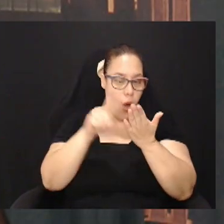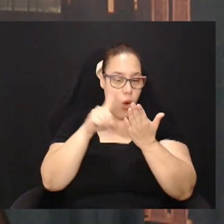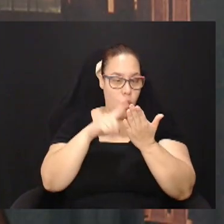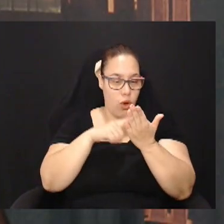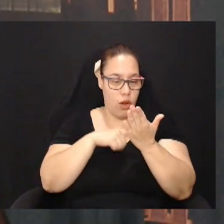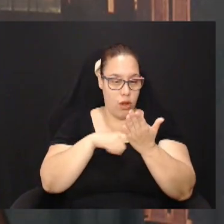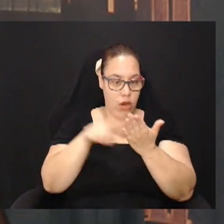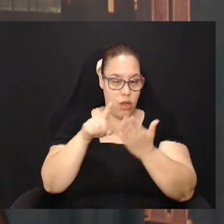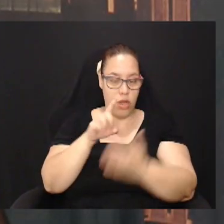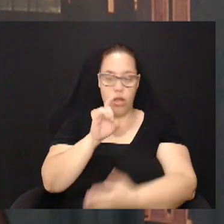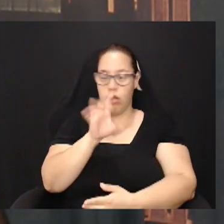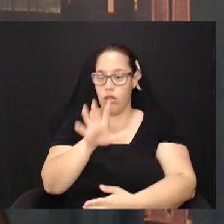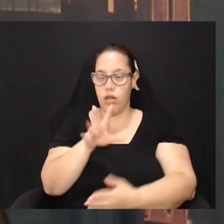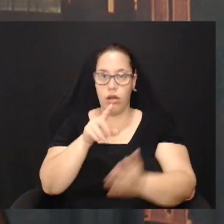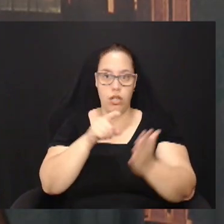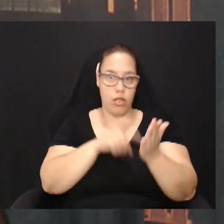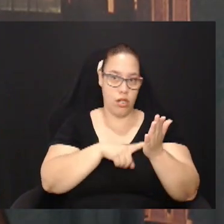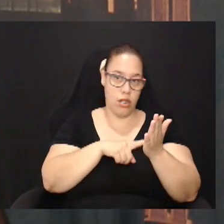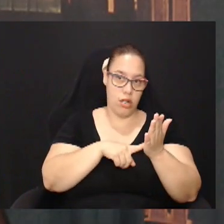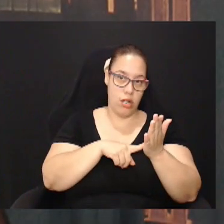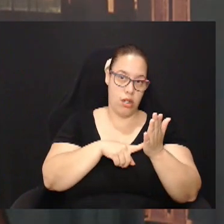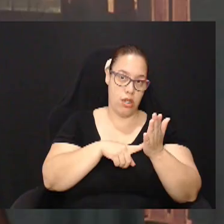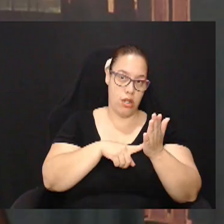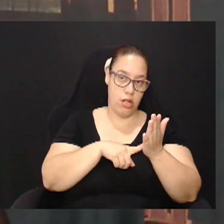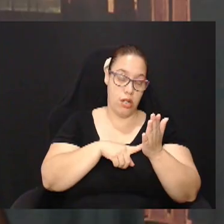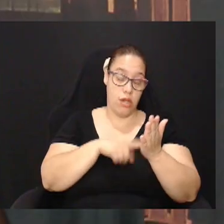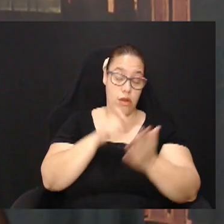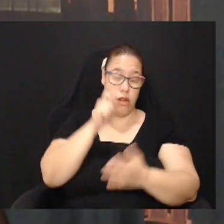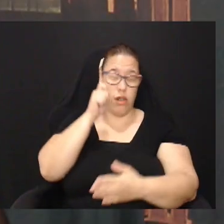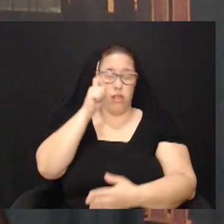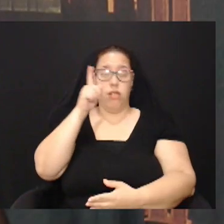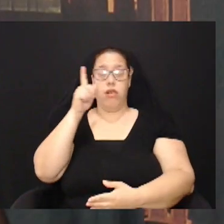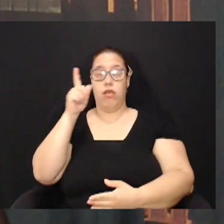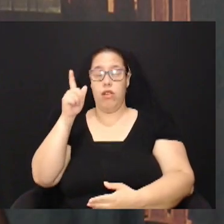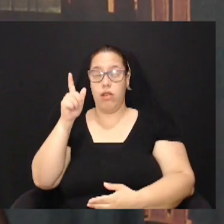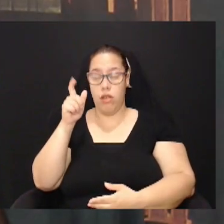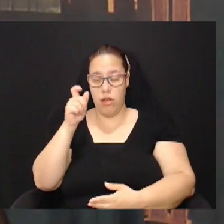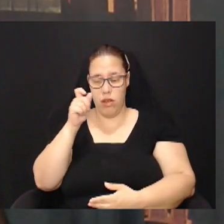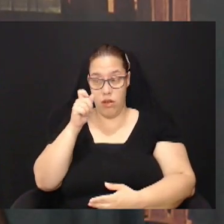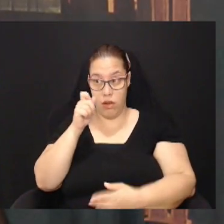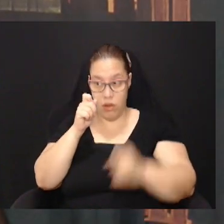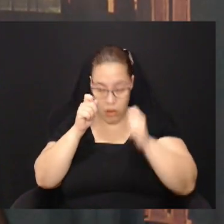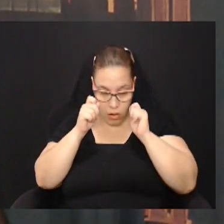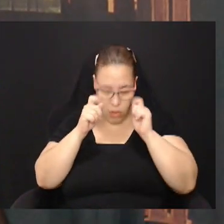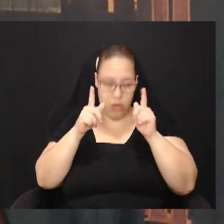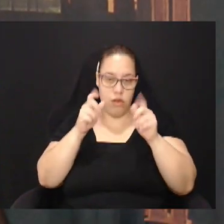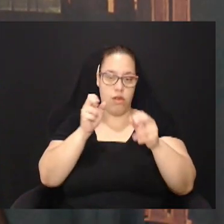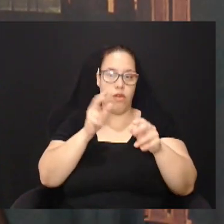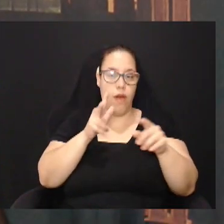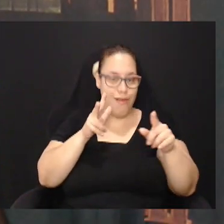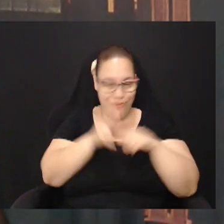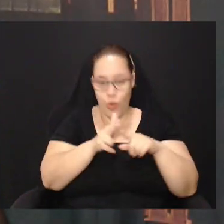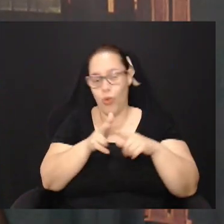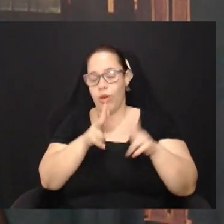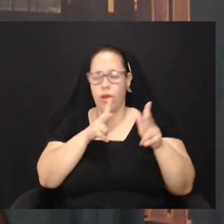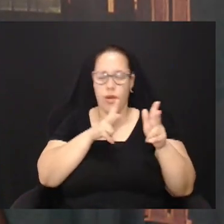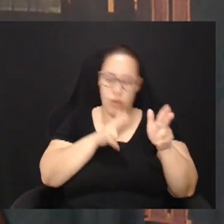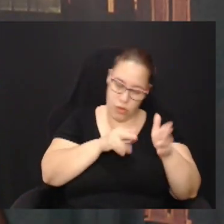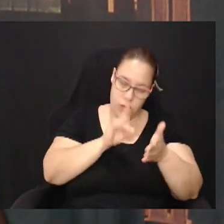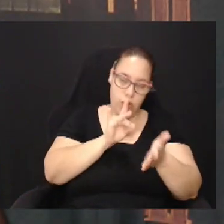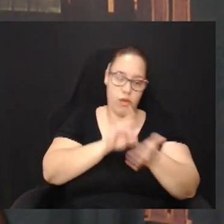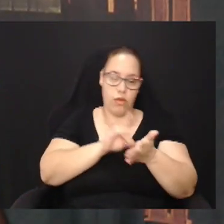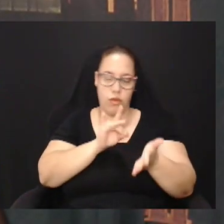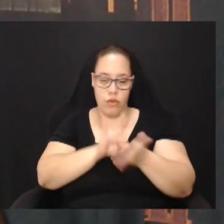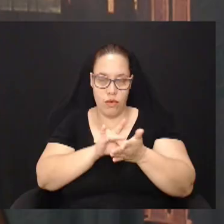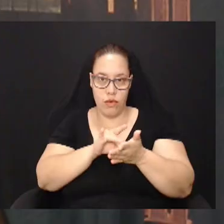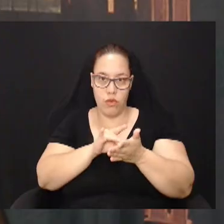você ligar para você inibir a tua melatonina, então você vai interromper o teu sono, você vai de fato interromper, você liga um sistema de